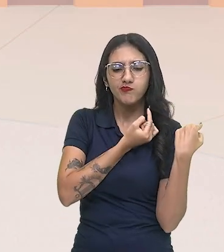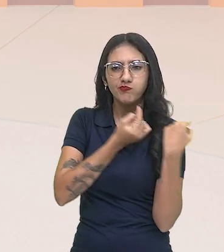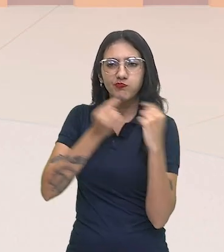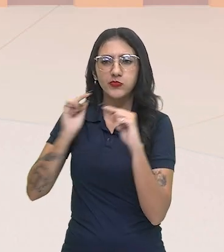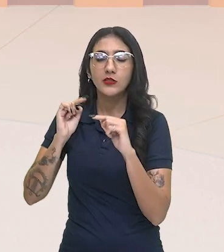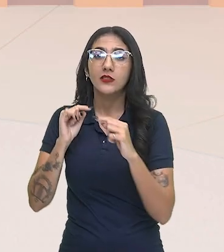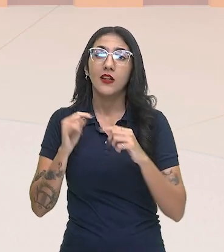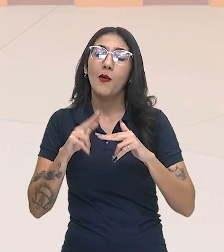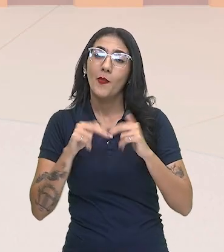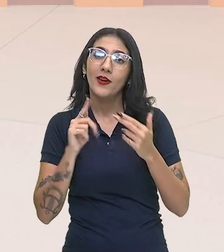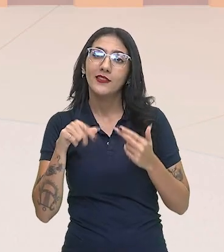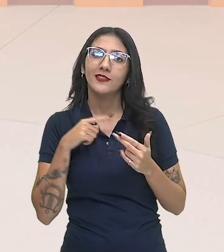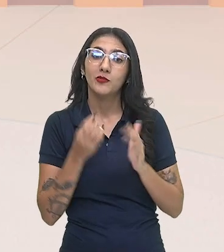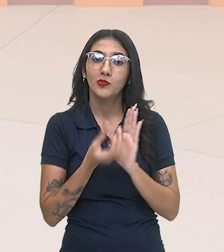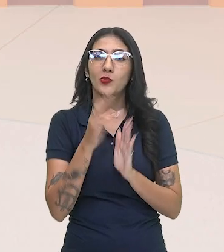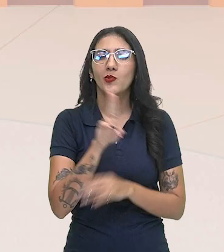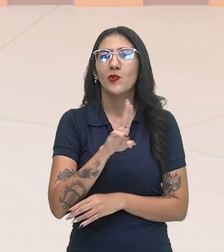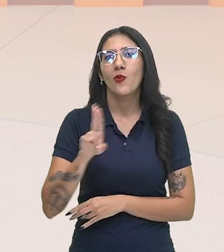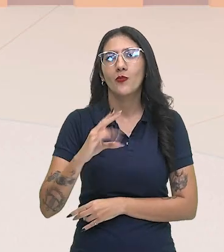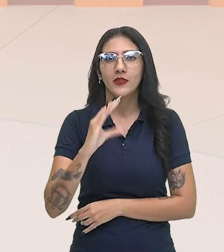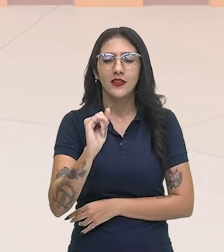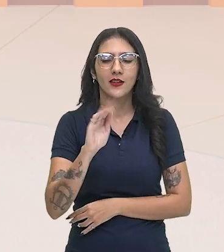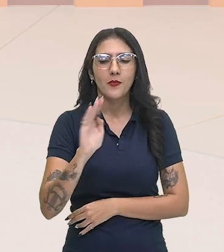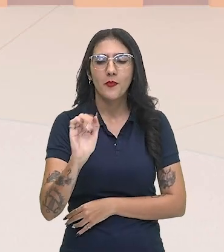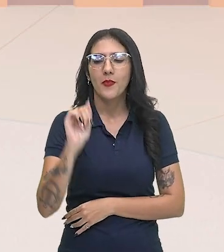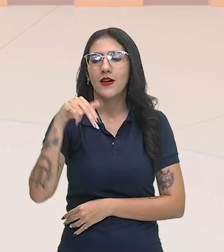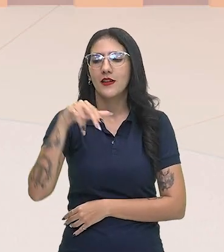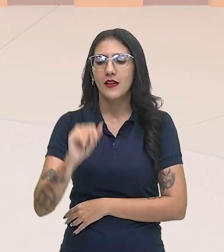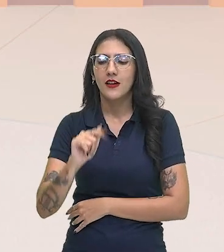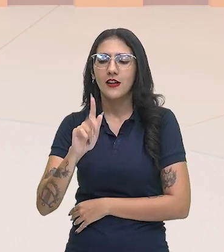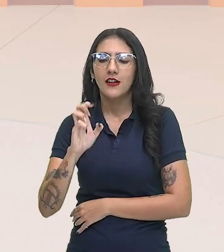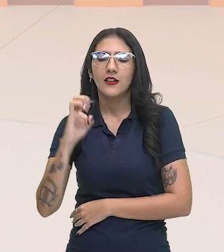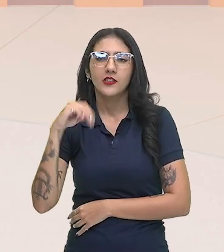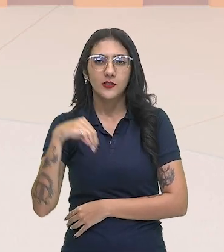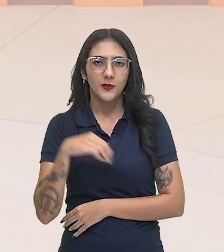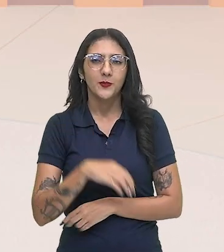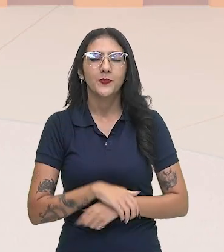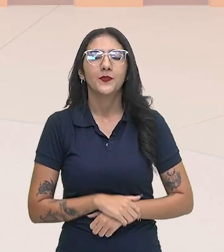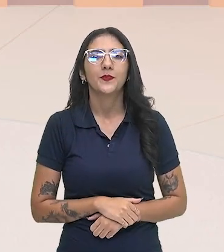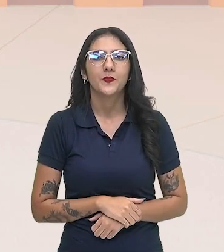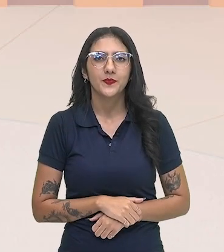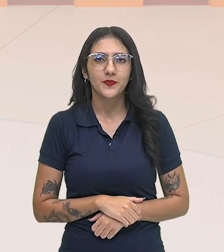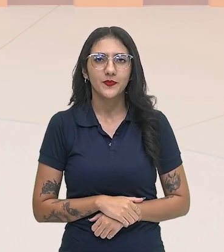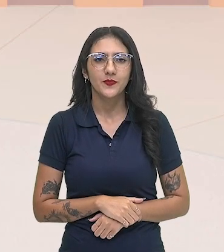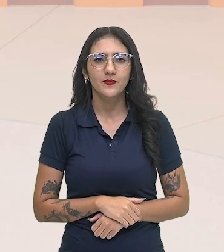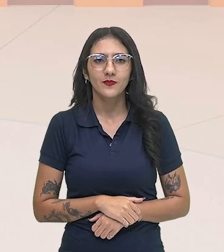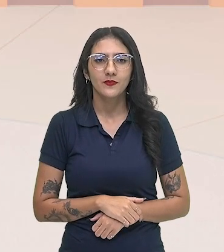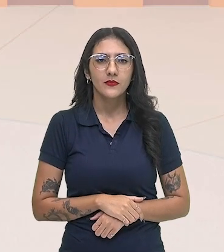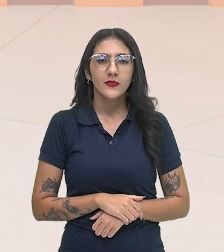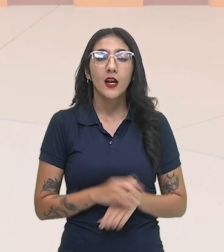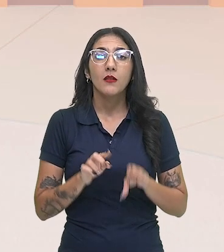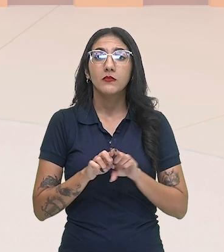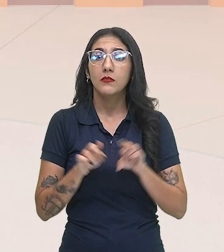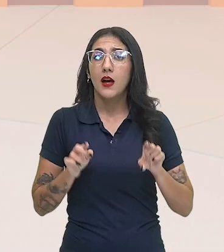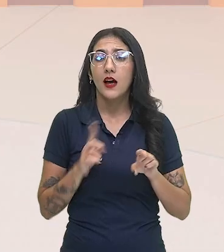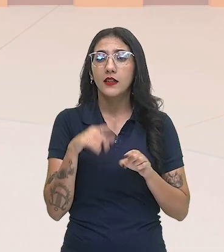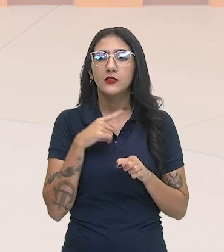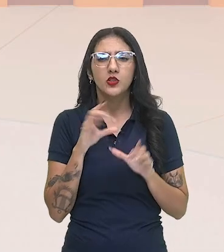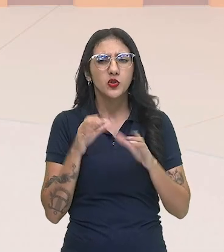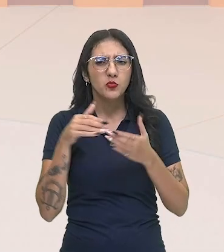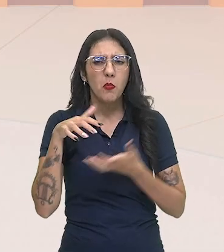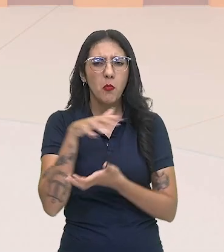foi denominado de cabanagem. Mas os movimentos sociais, eles continuam